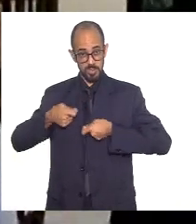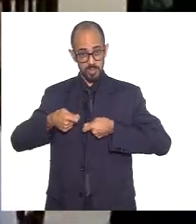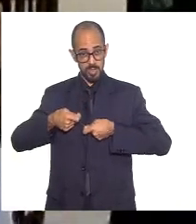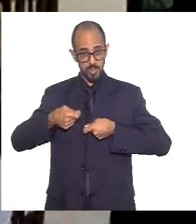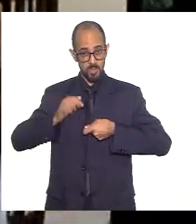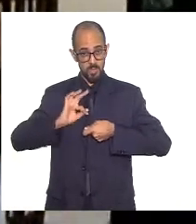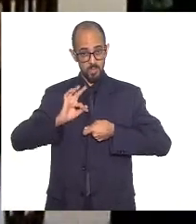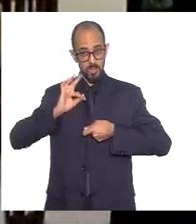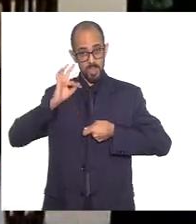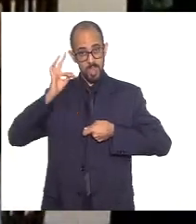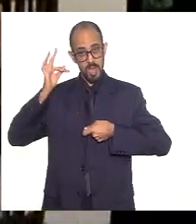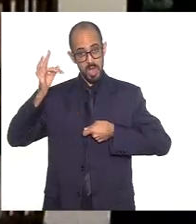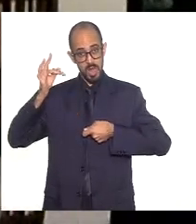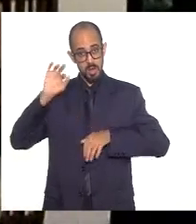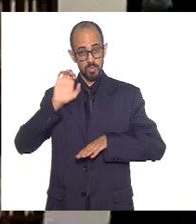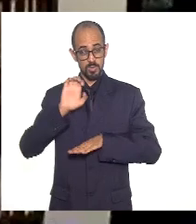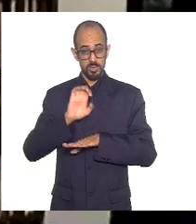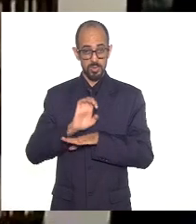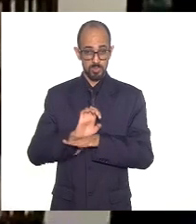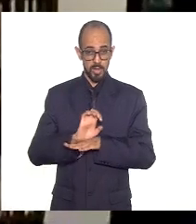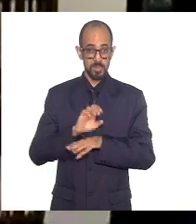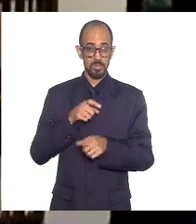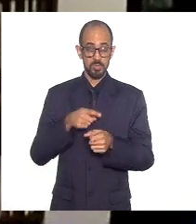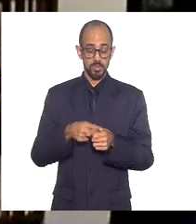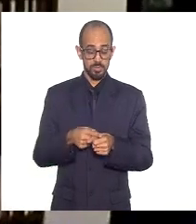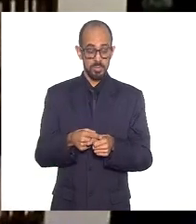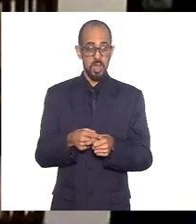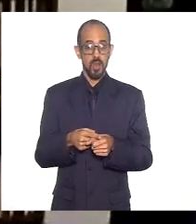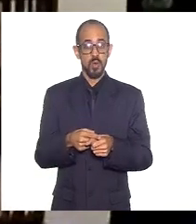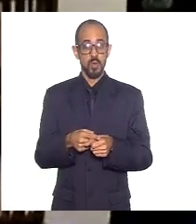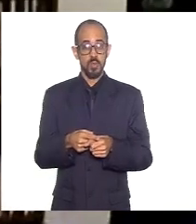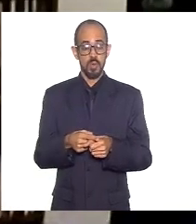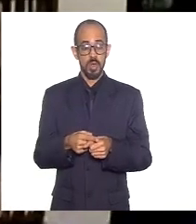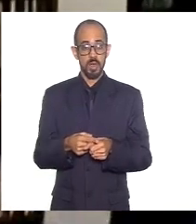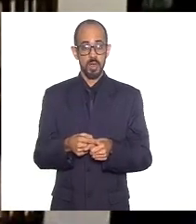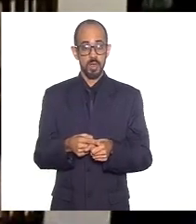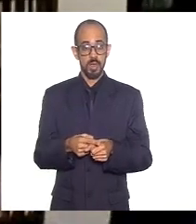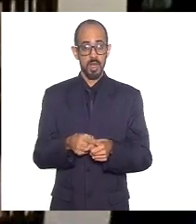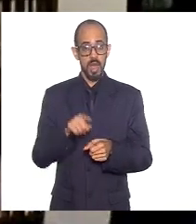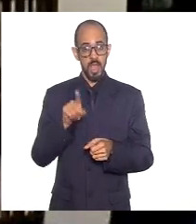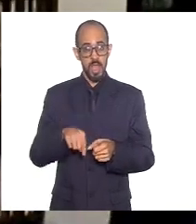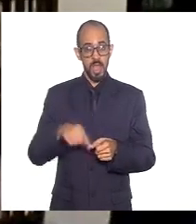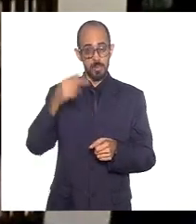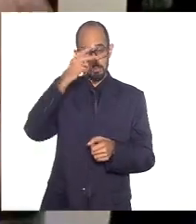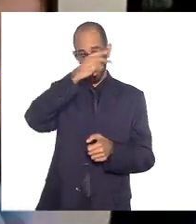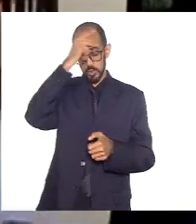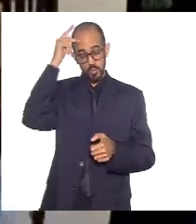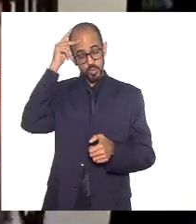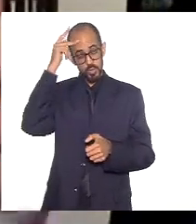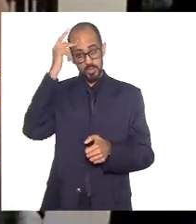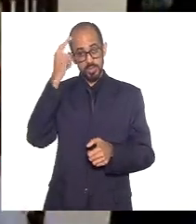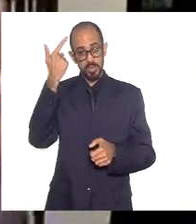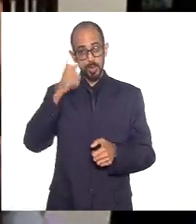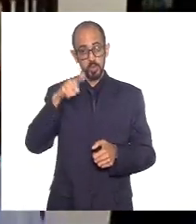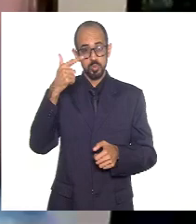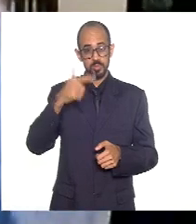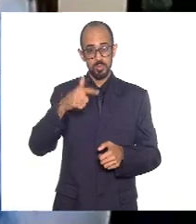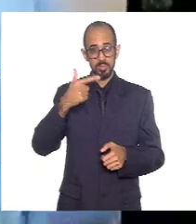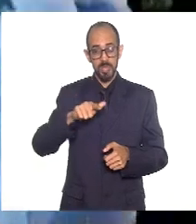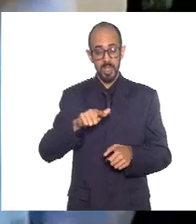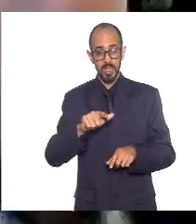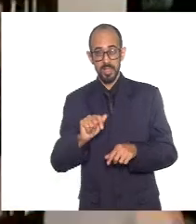federal, e estaduais e municipais, pessoas que não tenham